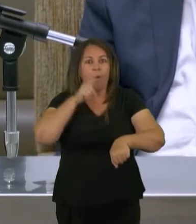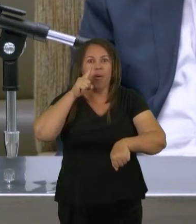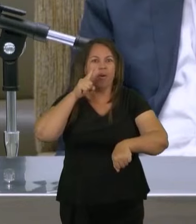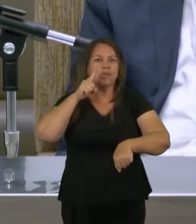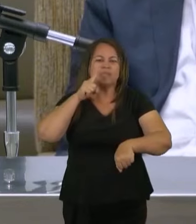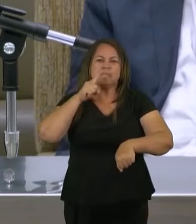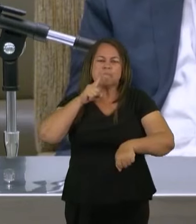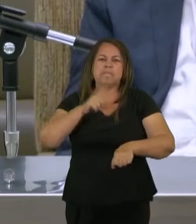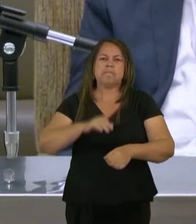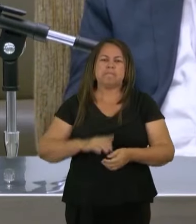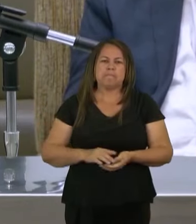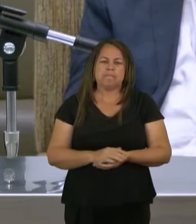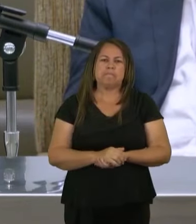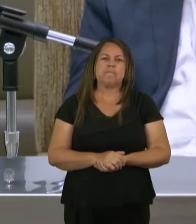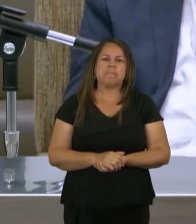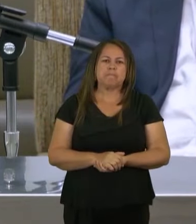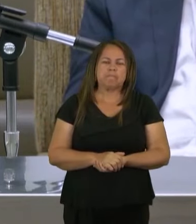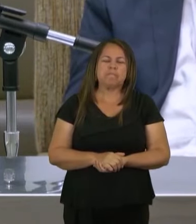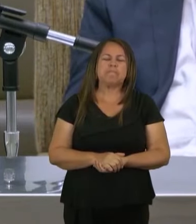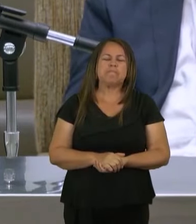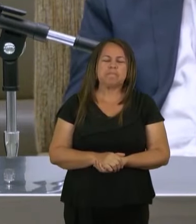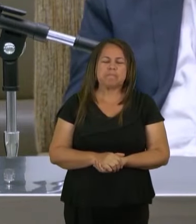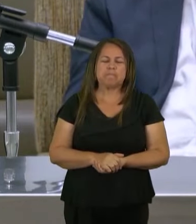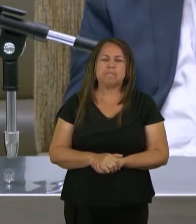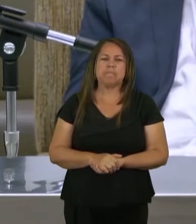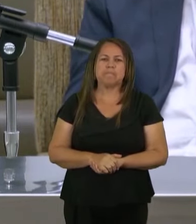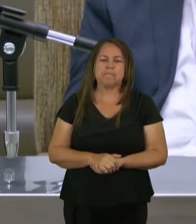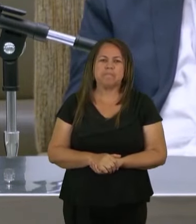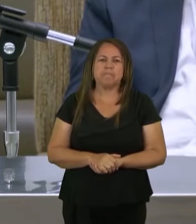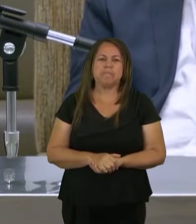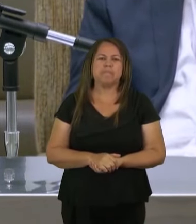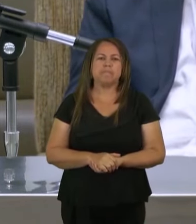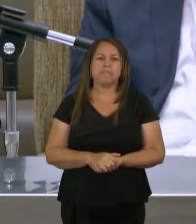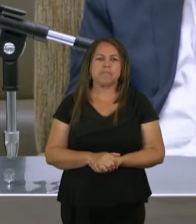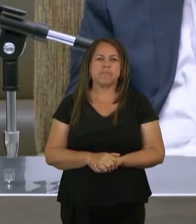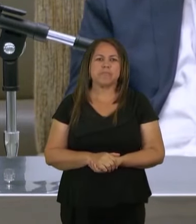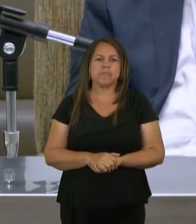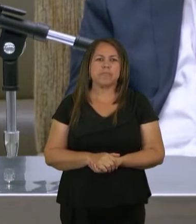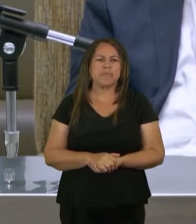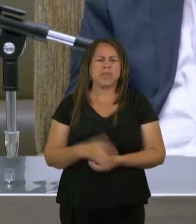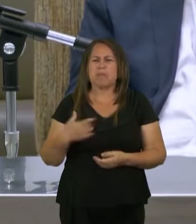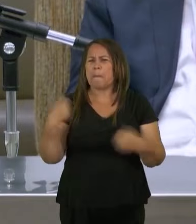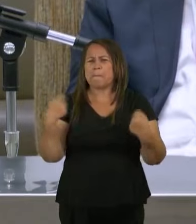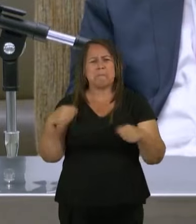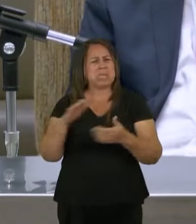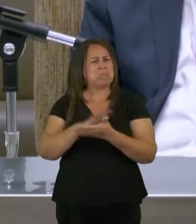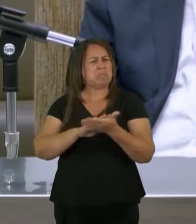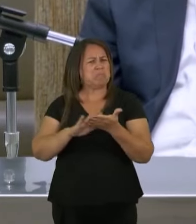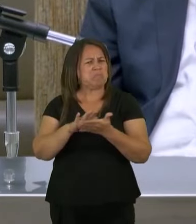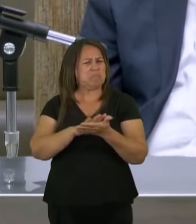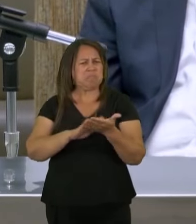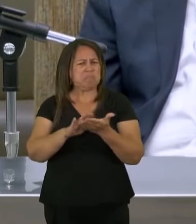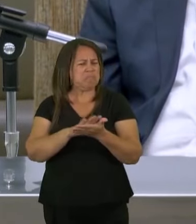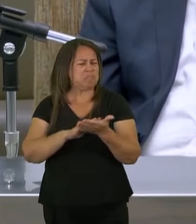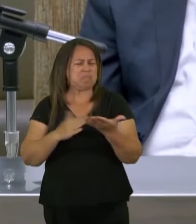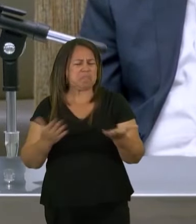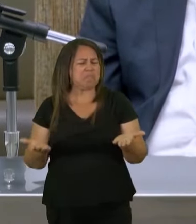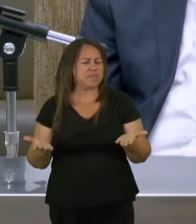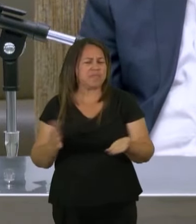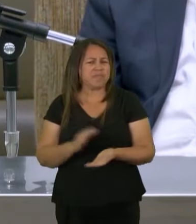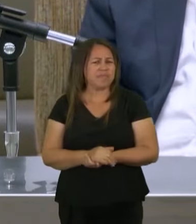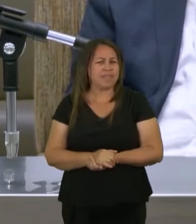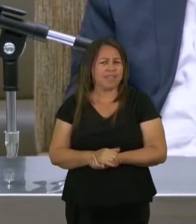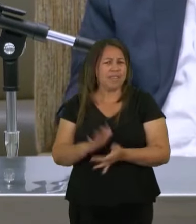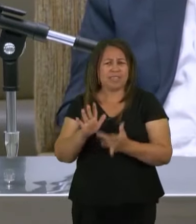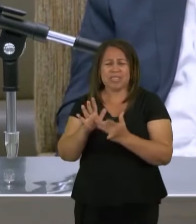imediato, foi automático, não precisou de muita coisa. Porque Jesus